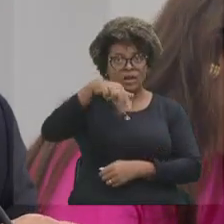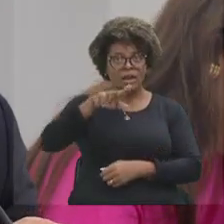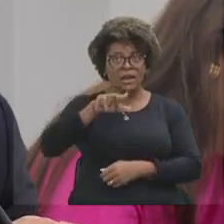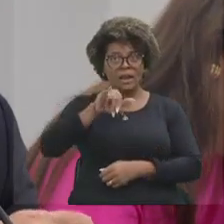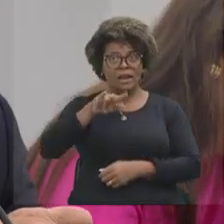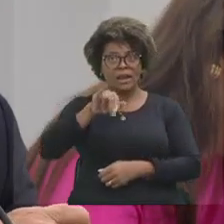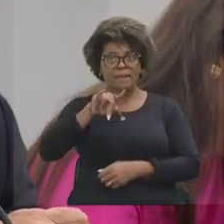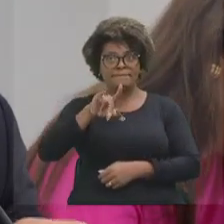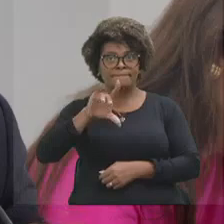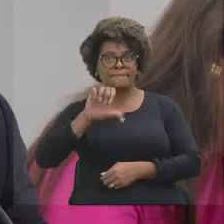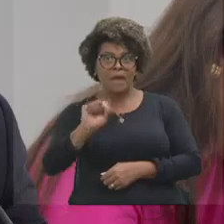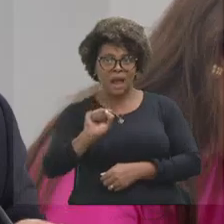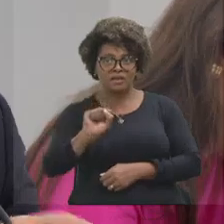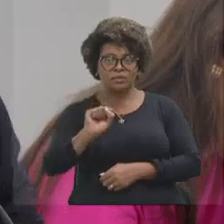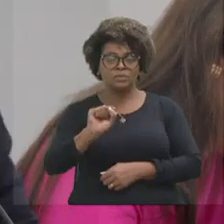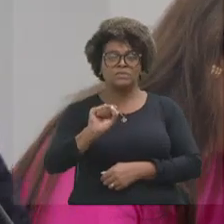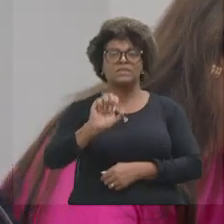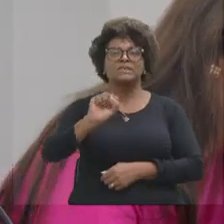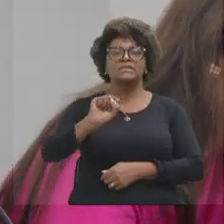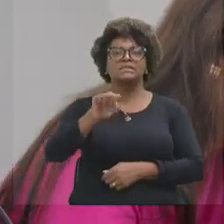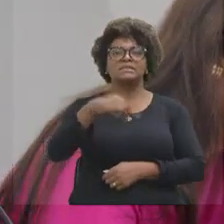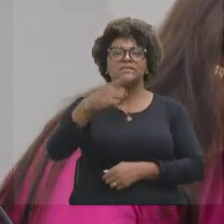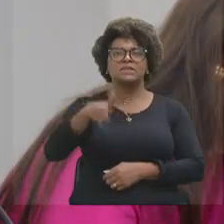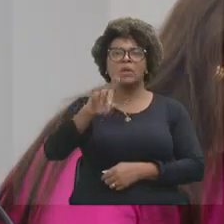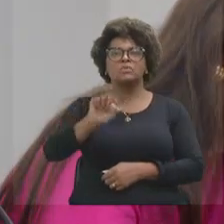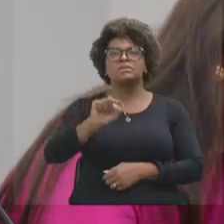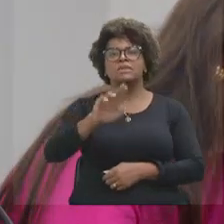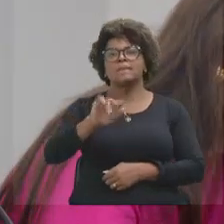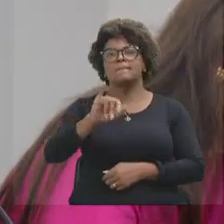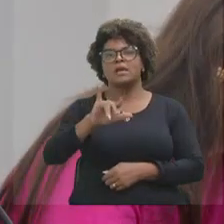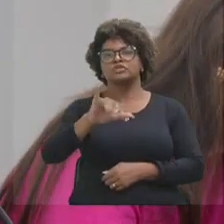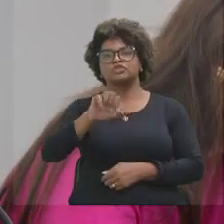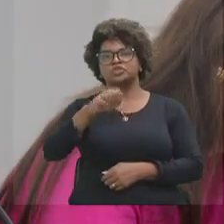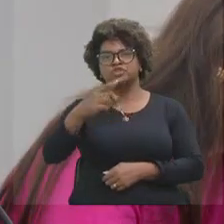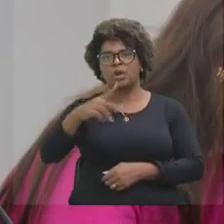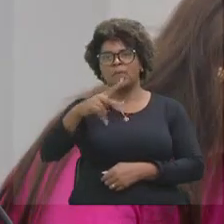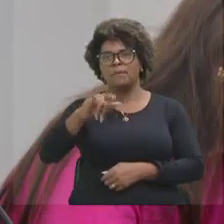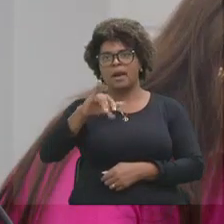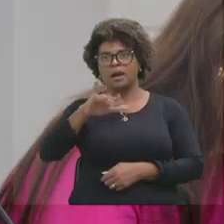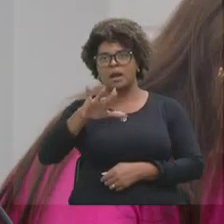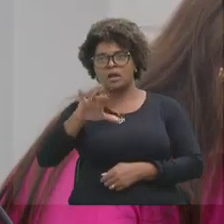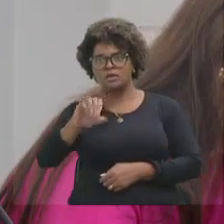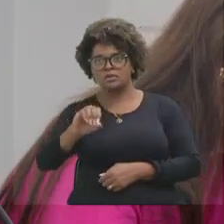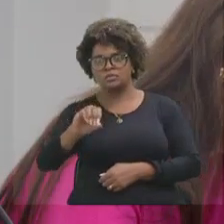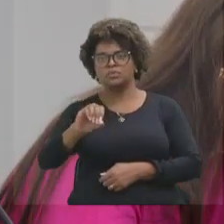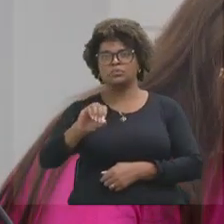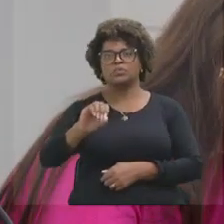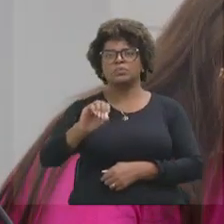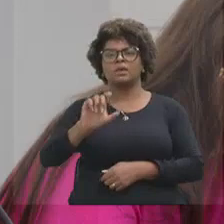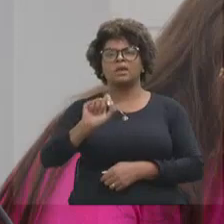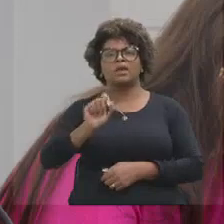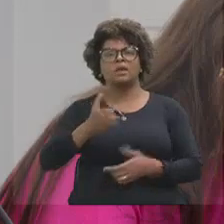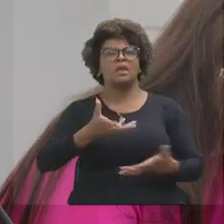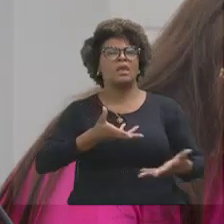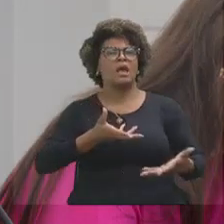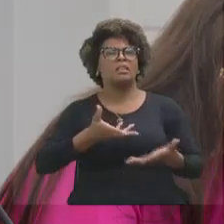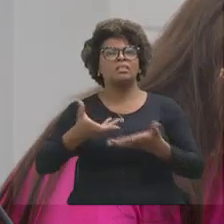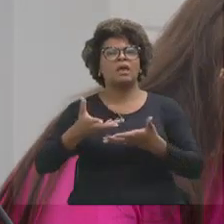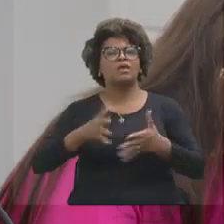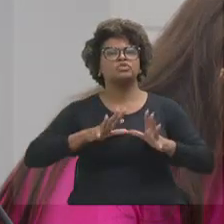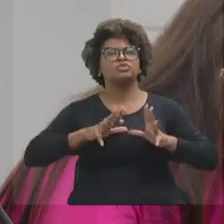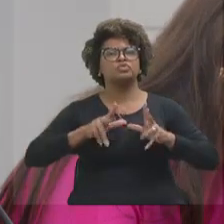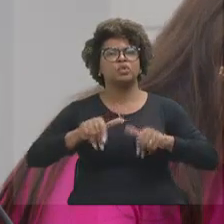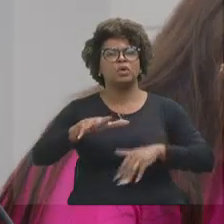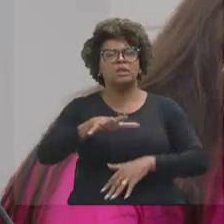autorizando também mais equipamentos para que possamos atender toda a região não só a parte básica mas os